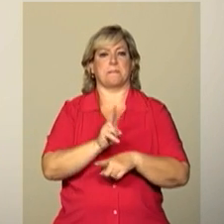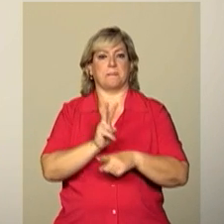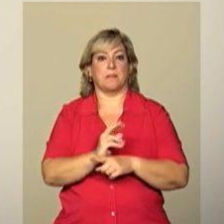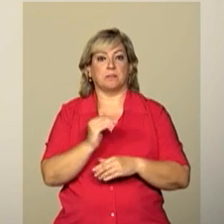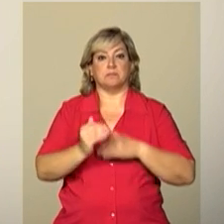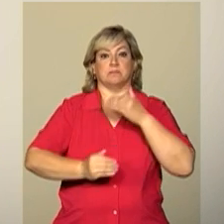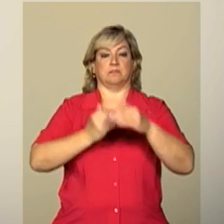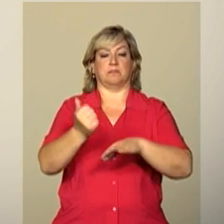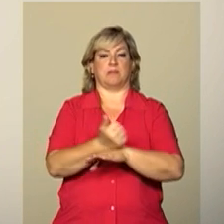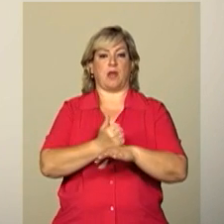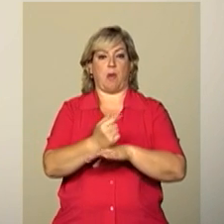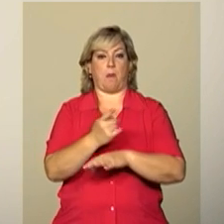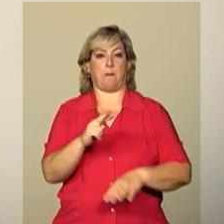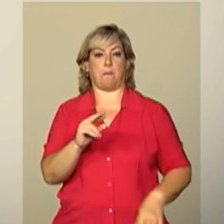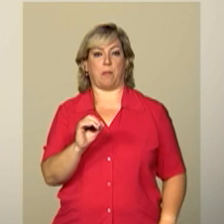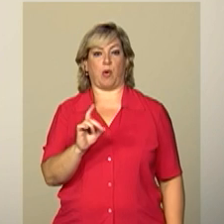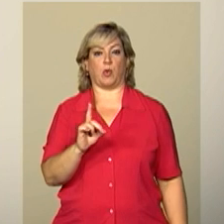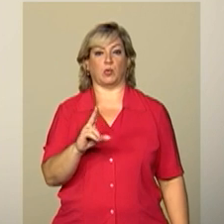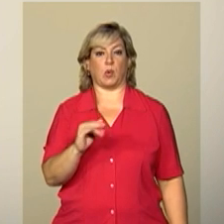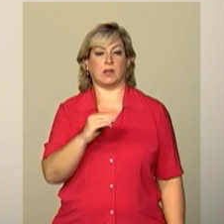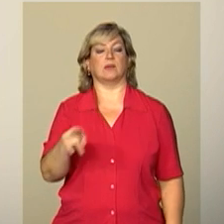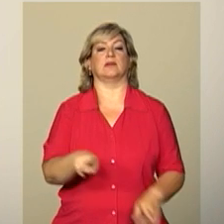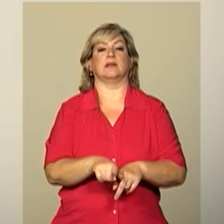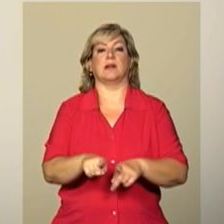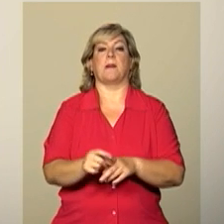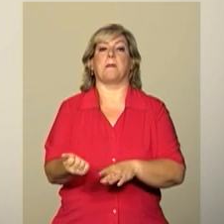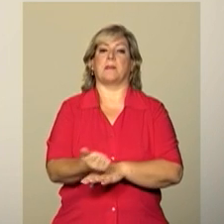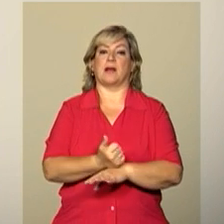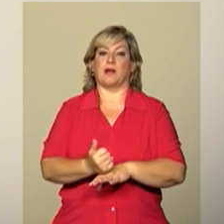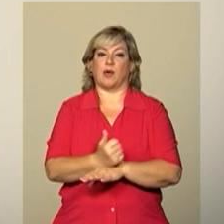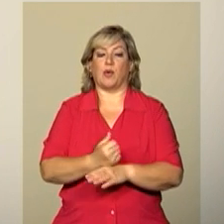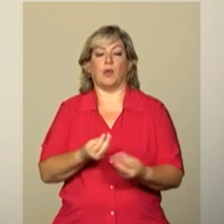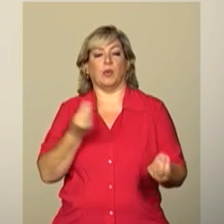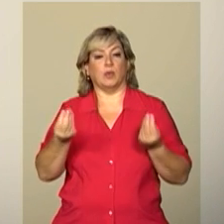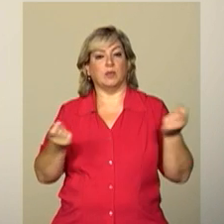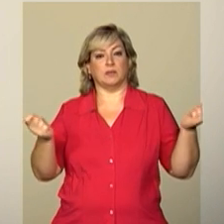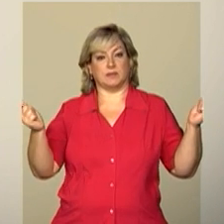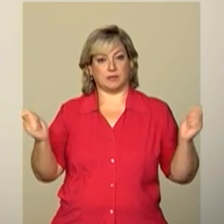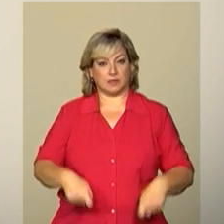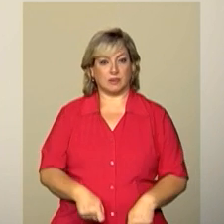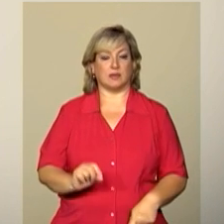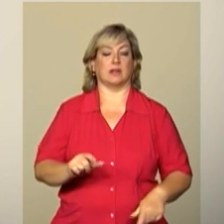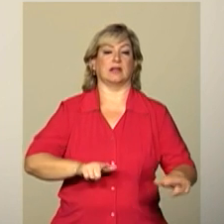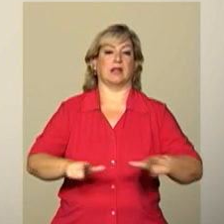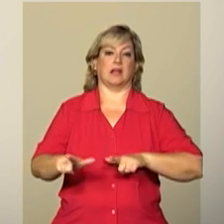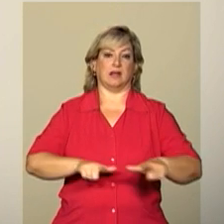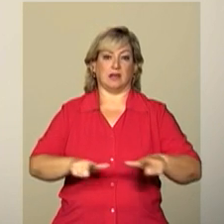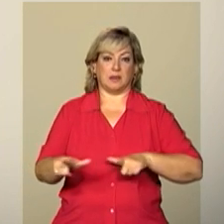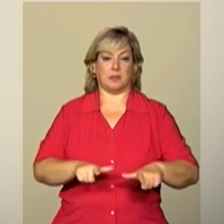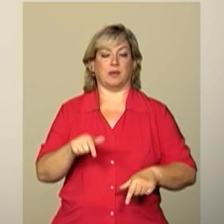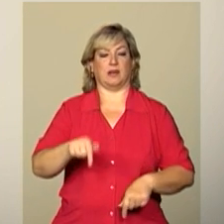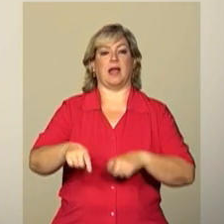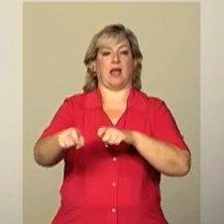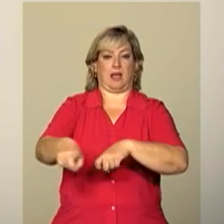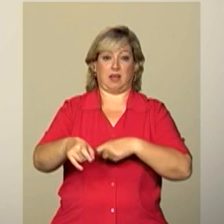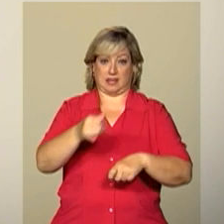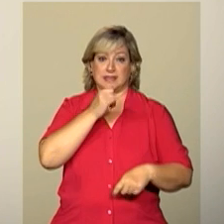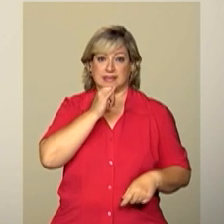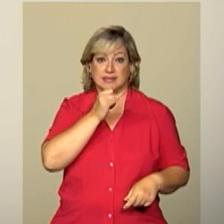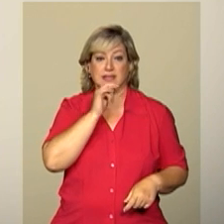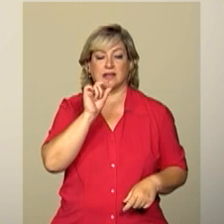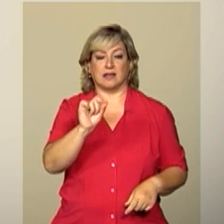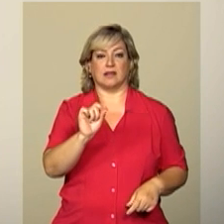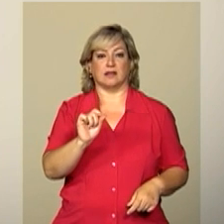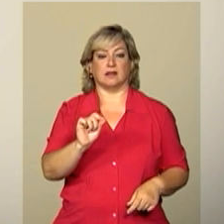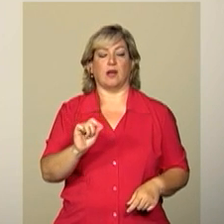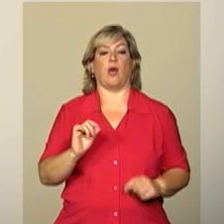modernizar a produção e para melhorar as condições do trabalho no campo São por exemplo as